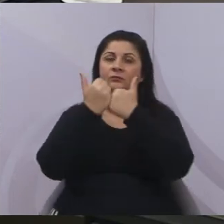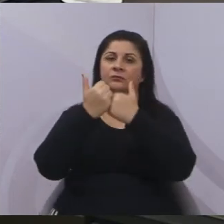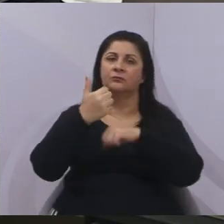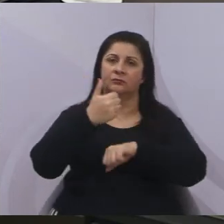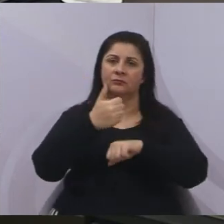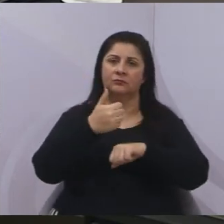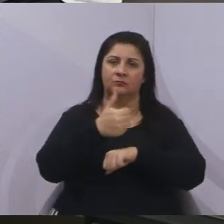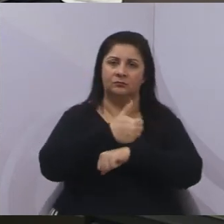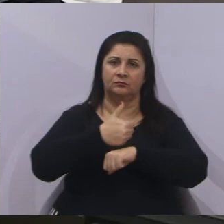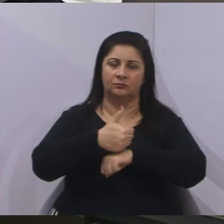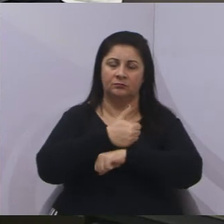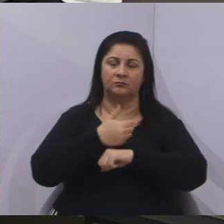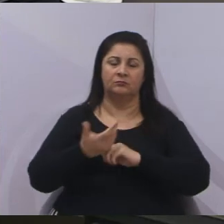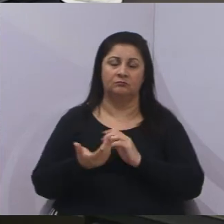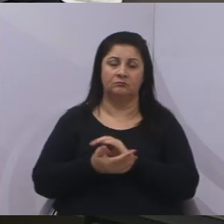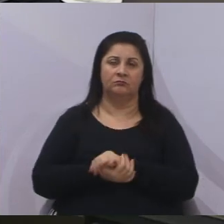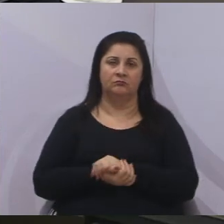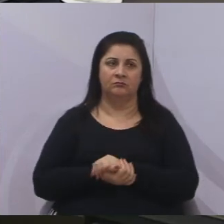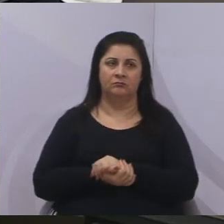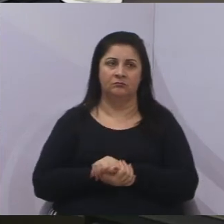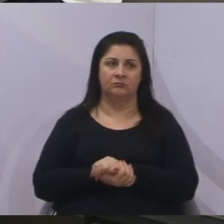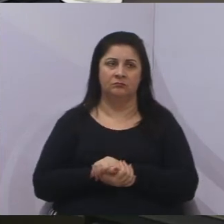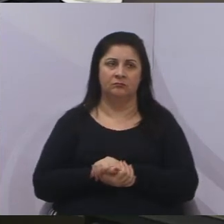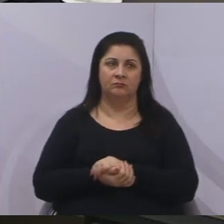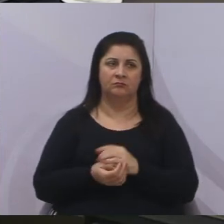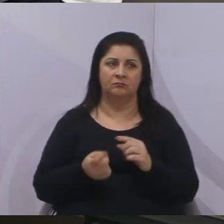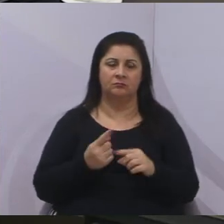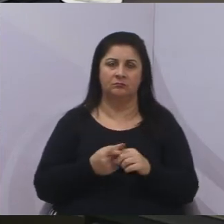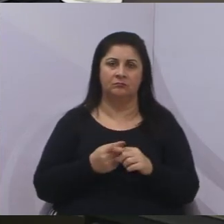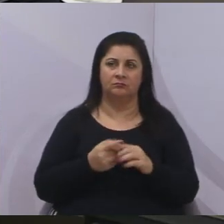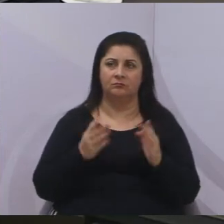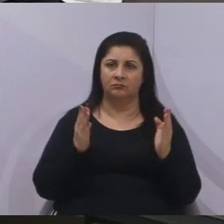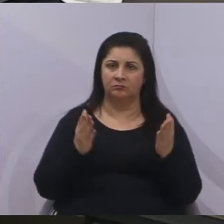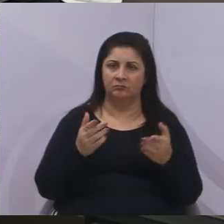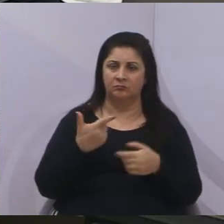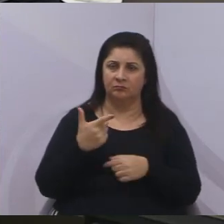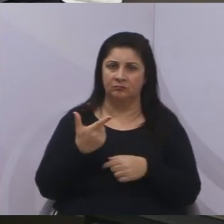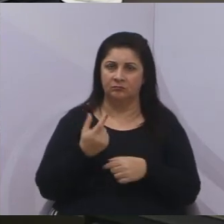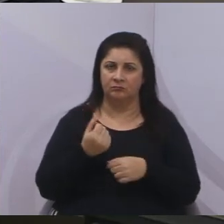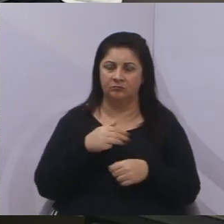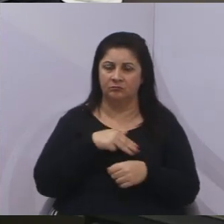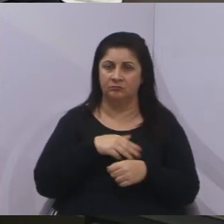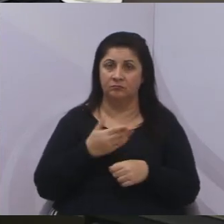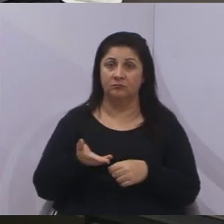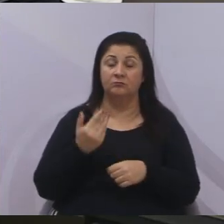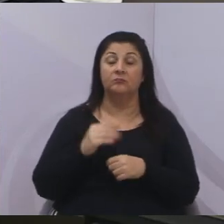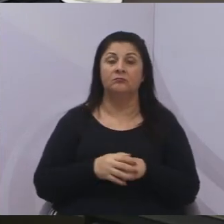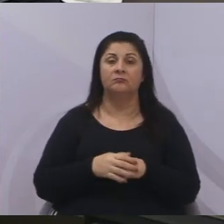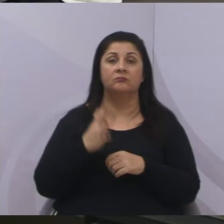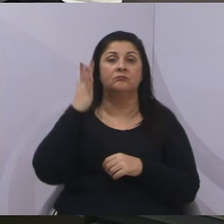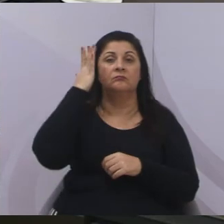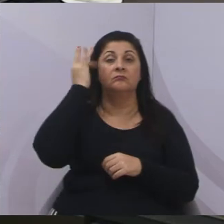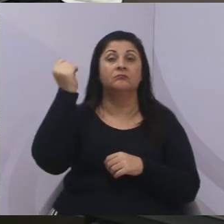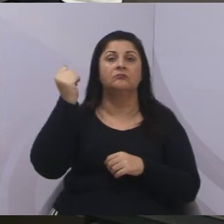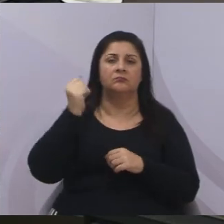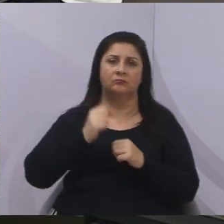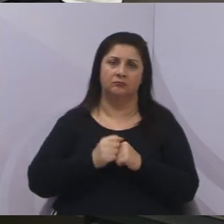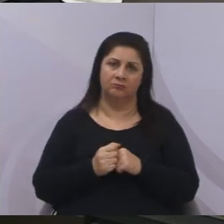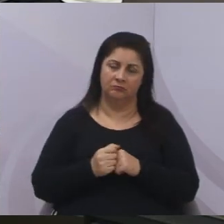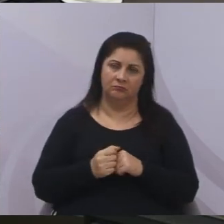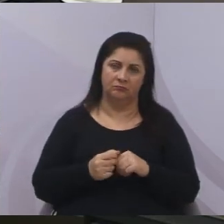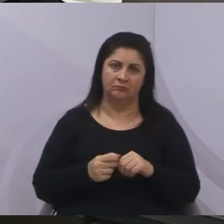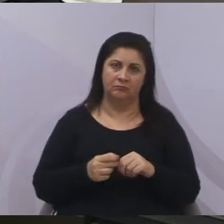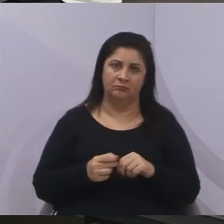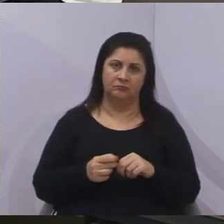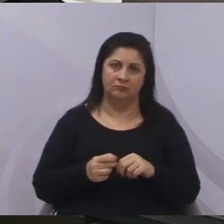um questionamento. Porque hoje nós temos um congelamento, mas amanhã, quando tivermos a possibilidade, talvez